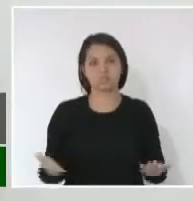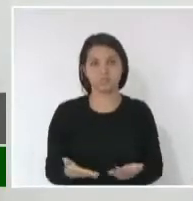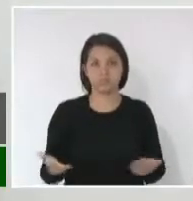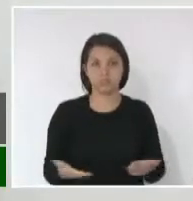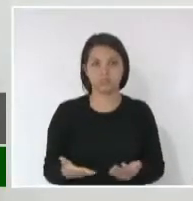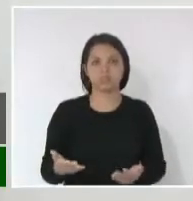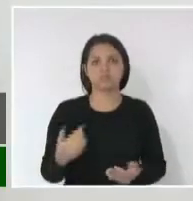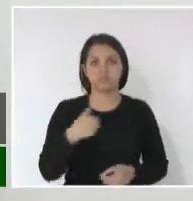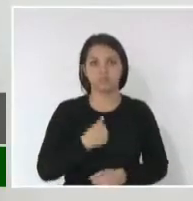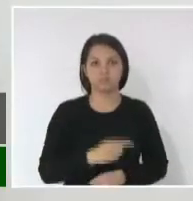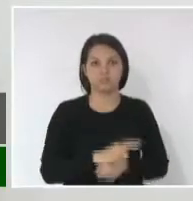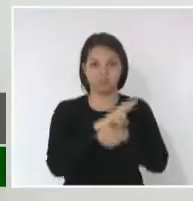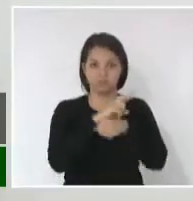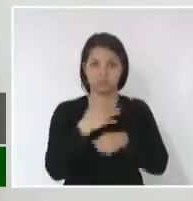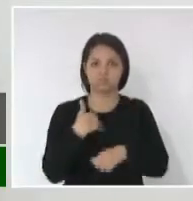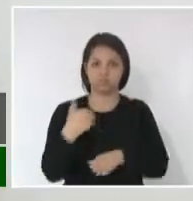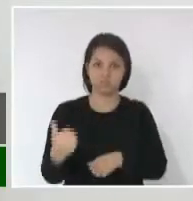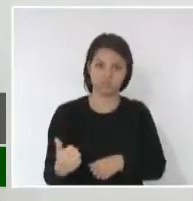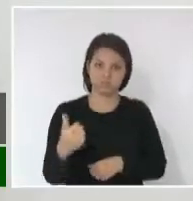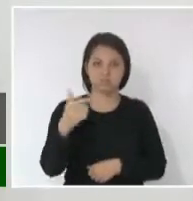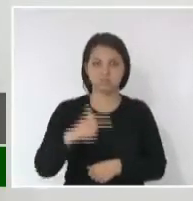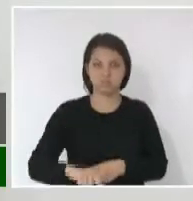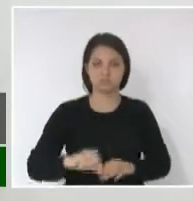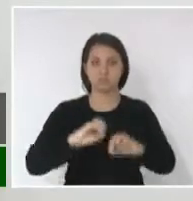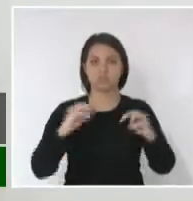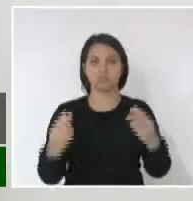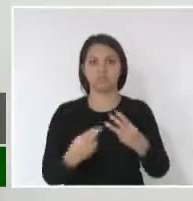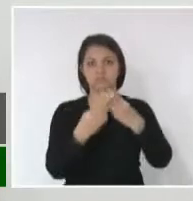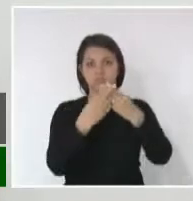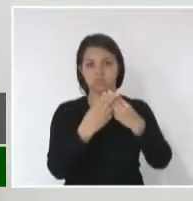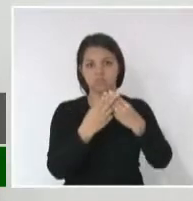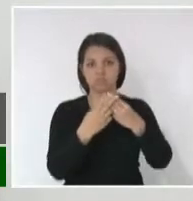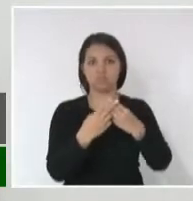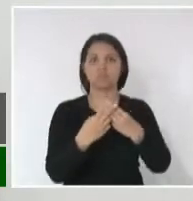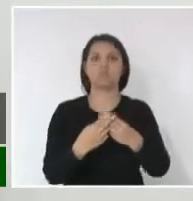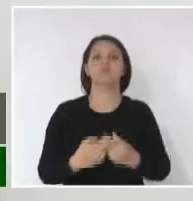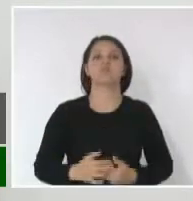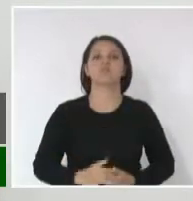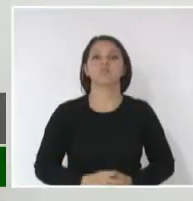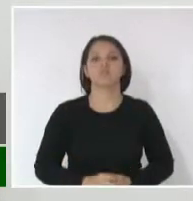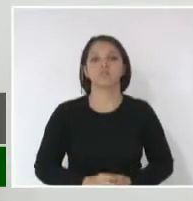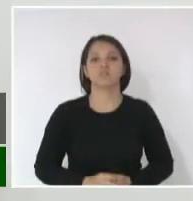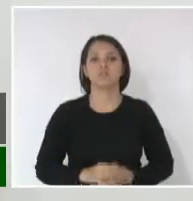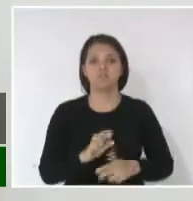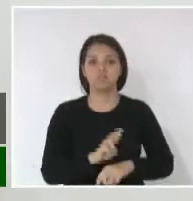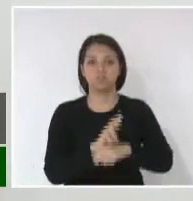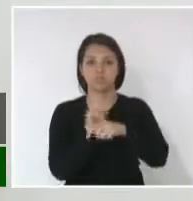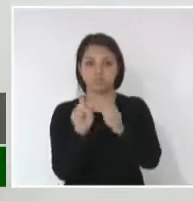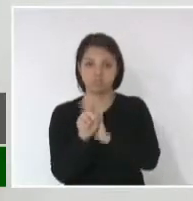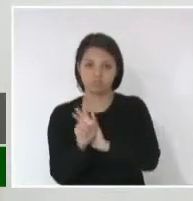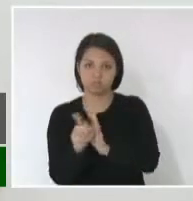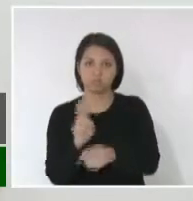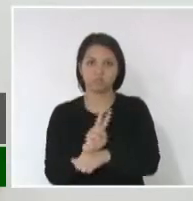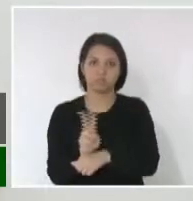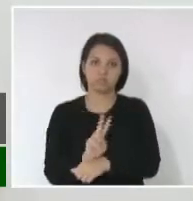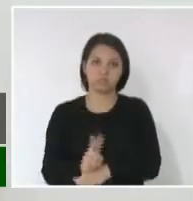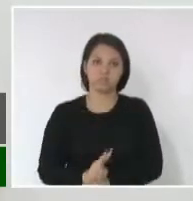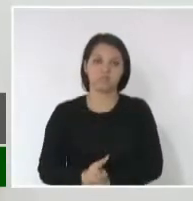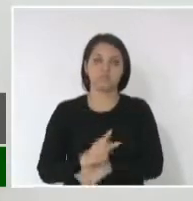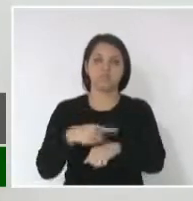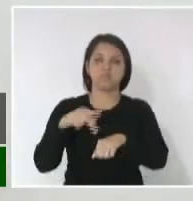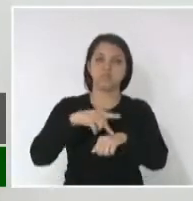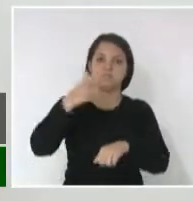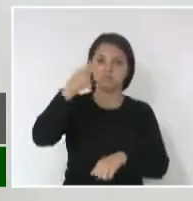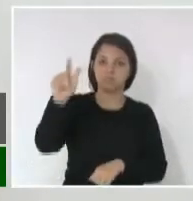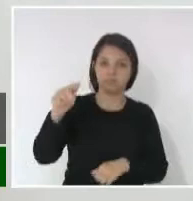esse parlamentar é escalado e convocado pela ONU para estar nesse processo de fiscalização eleitoral internacional no